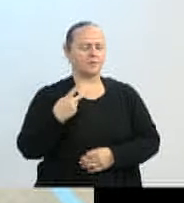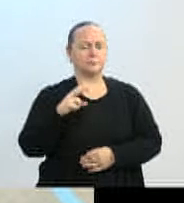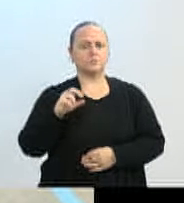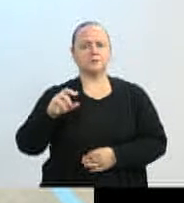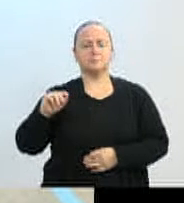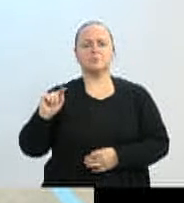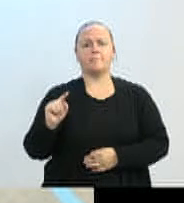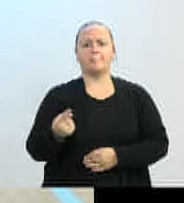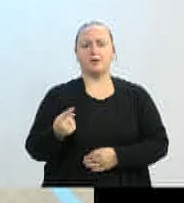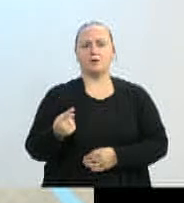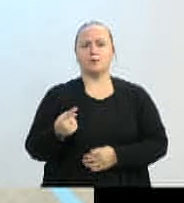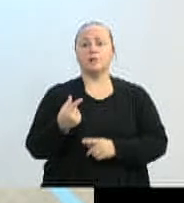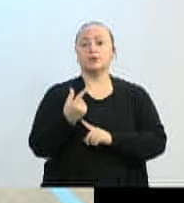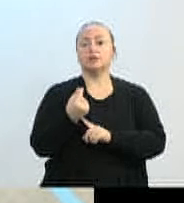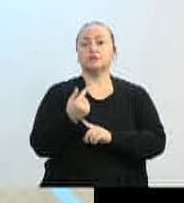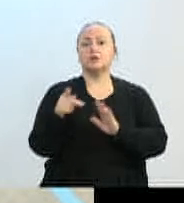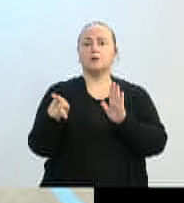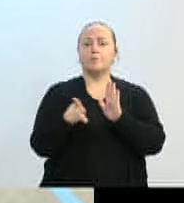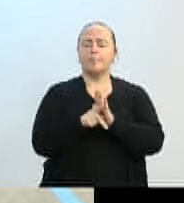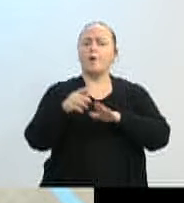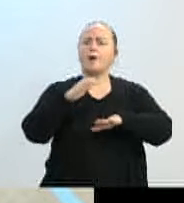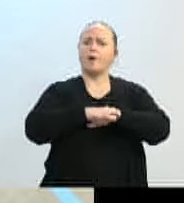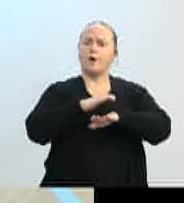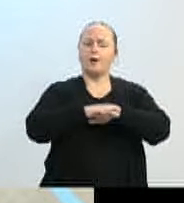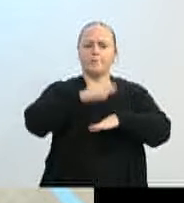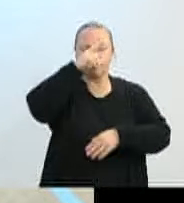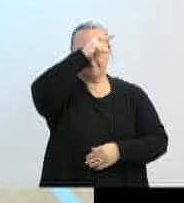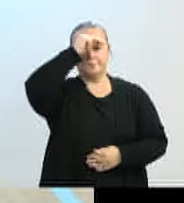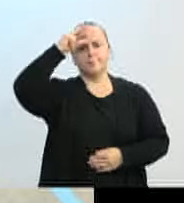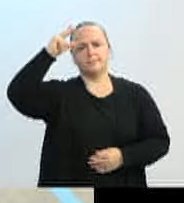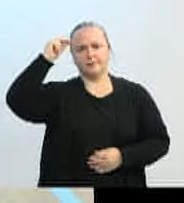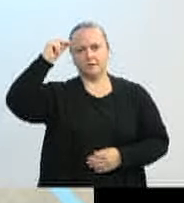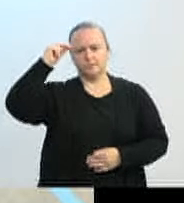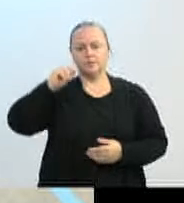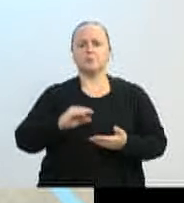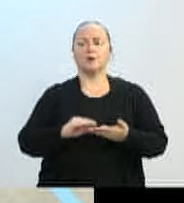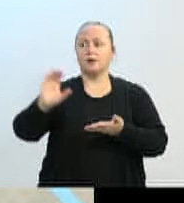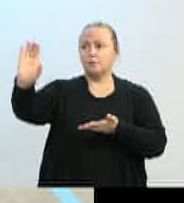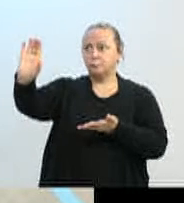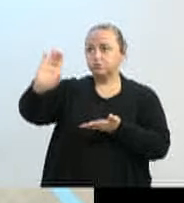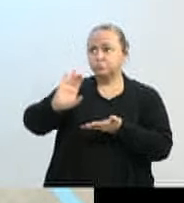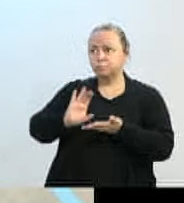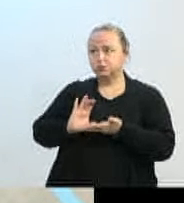R$1.200.000 com recursos próprios e também repassados do governo federal,